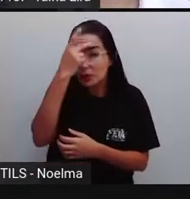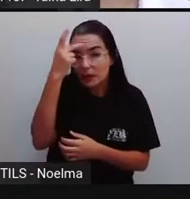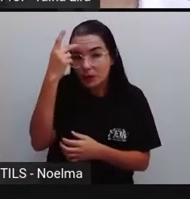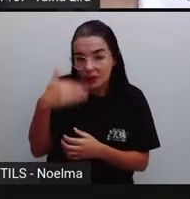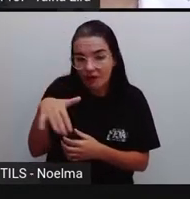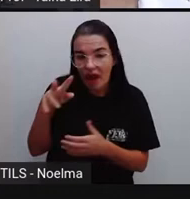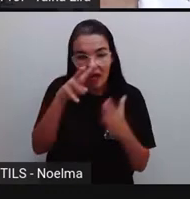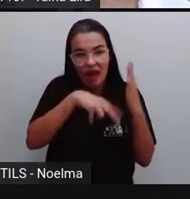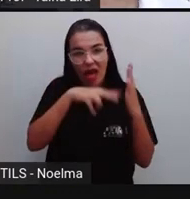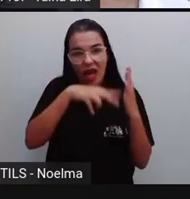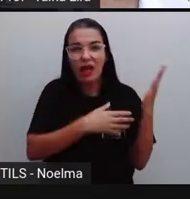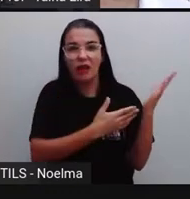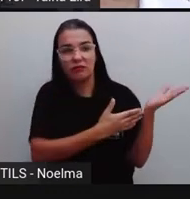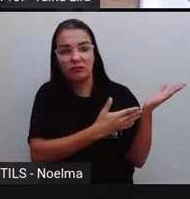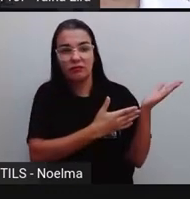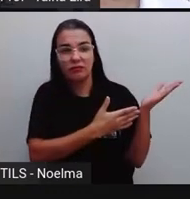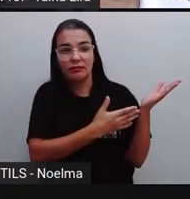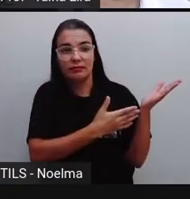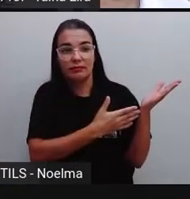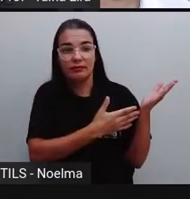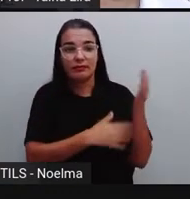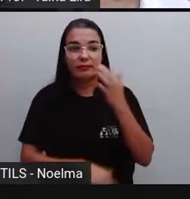cartazes?